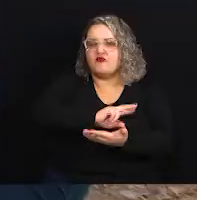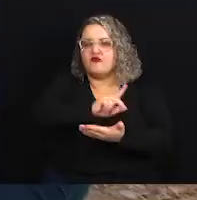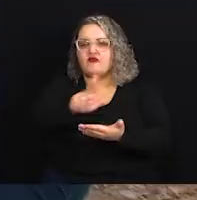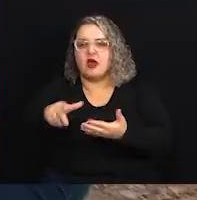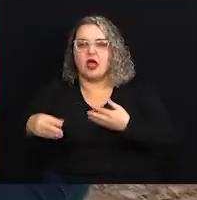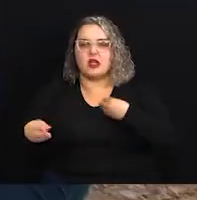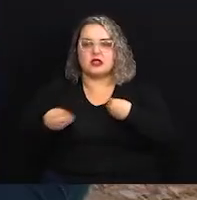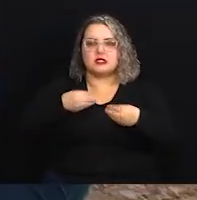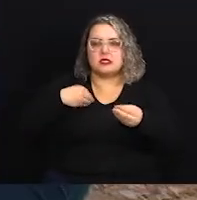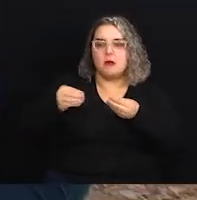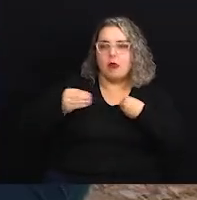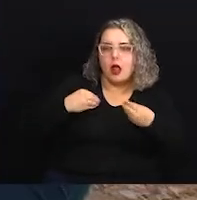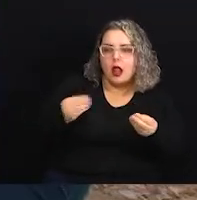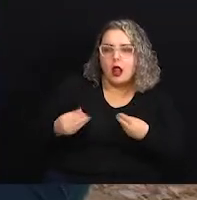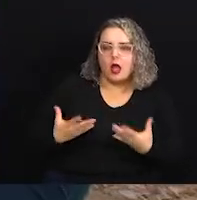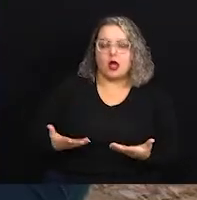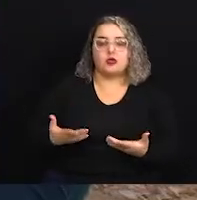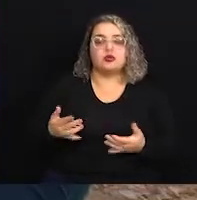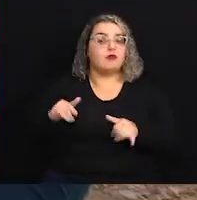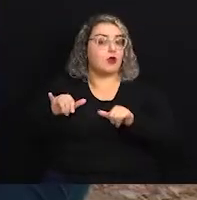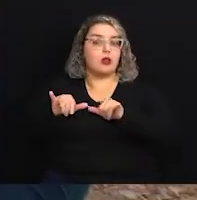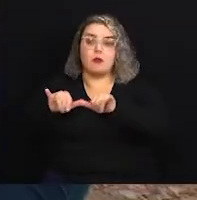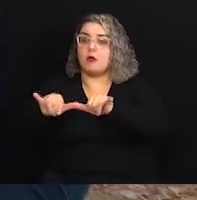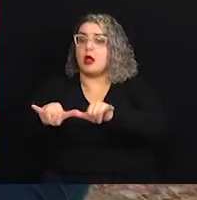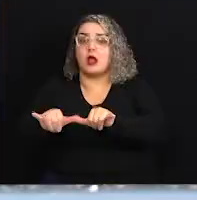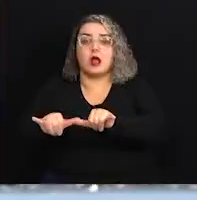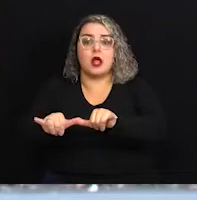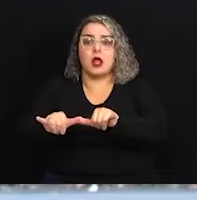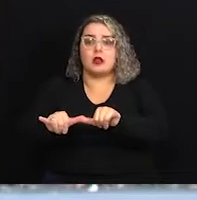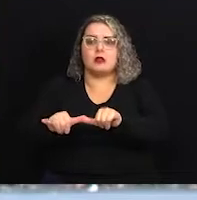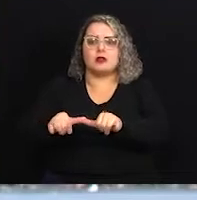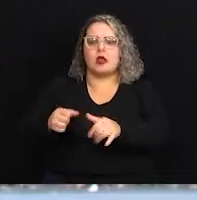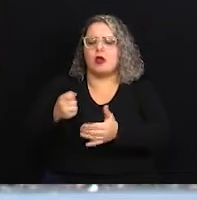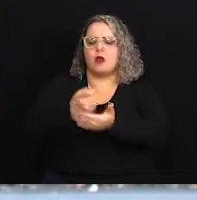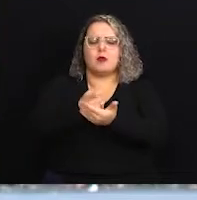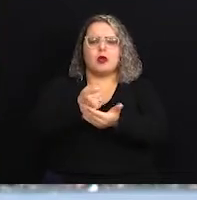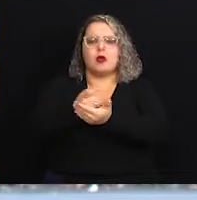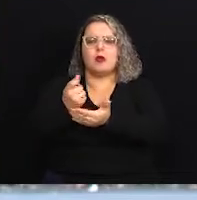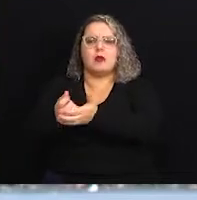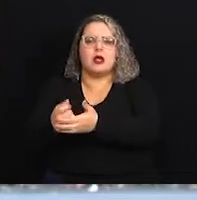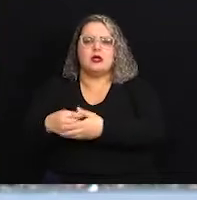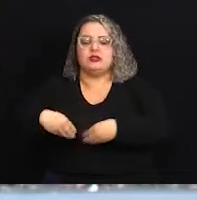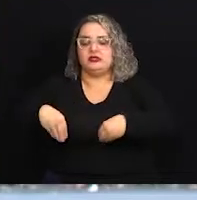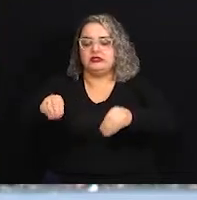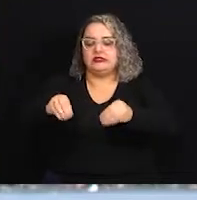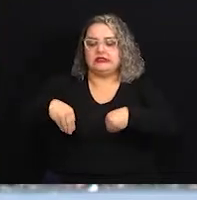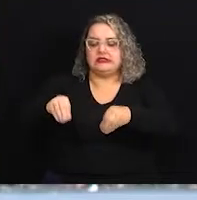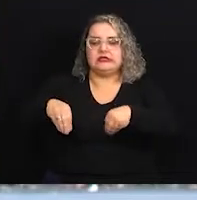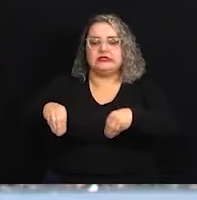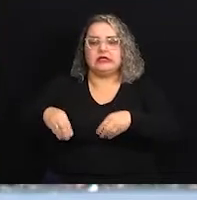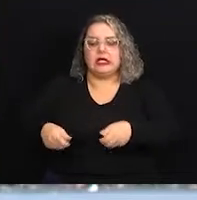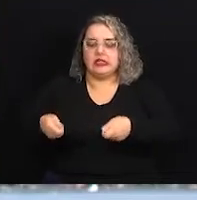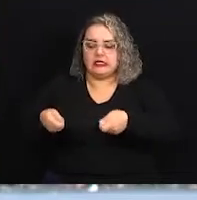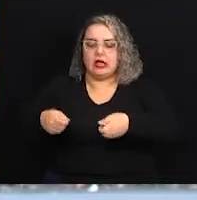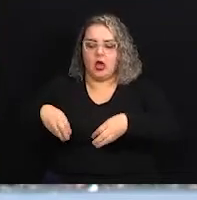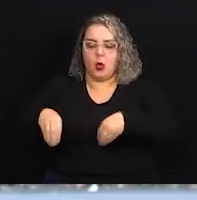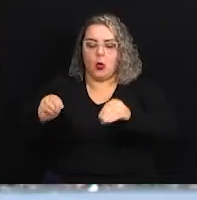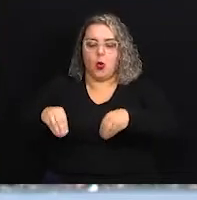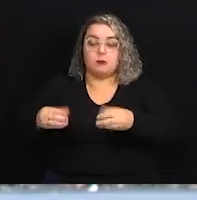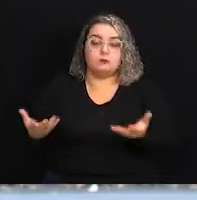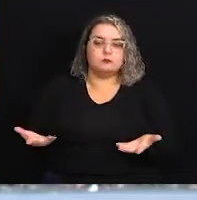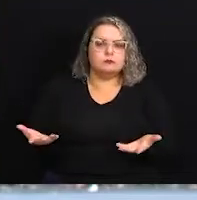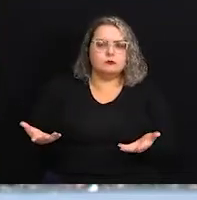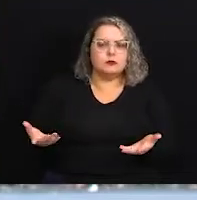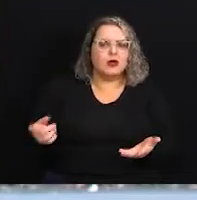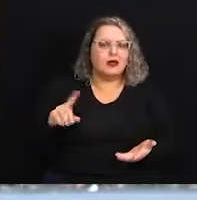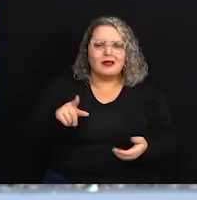embalagens. Você vai ao supermercado, você tenta pegar o maior número possível de sacolinhas plásticas. Ora,